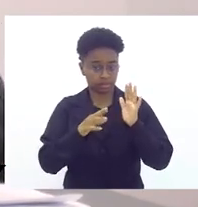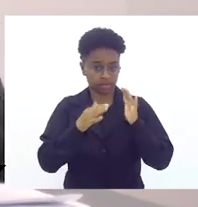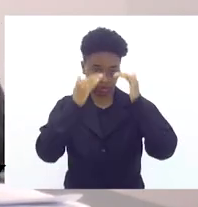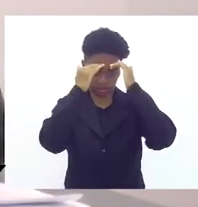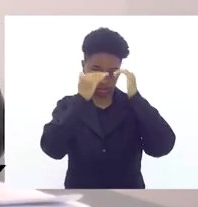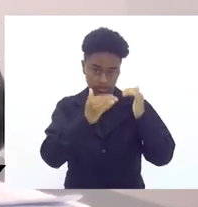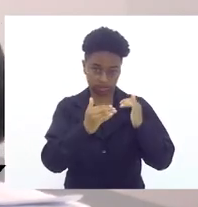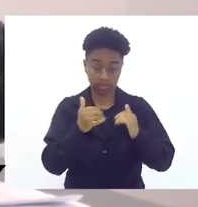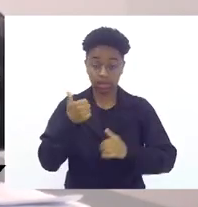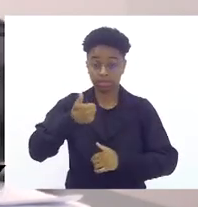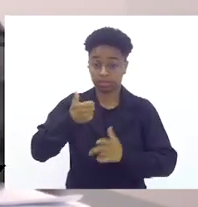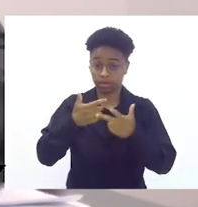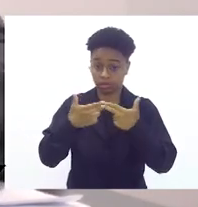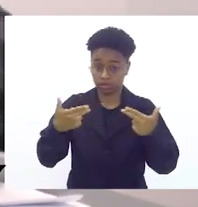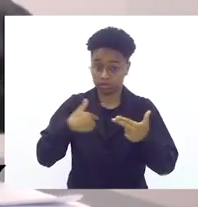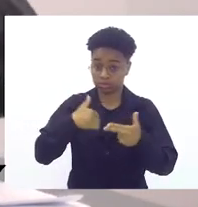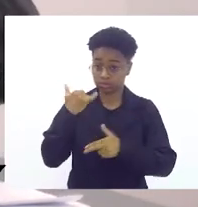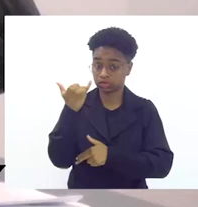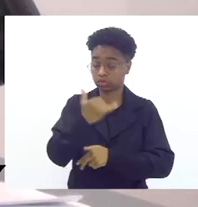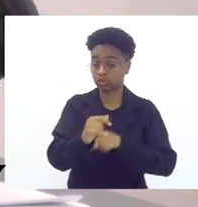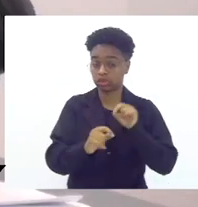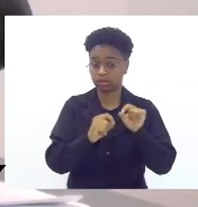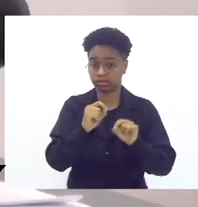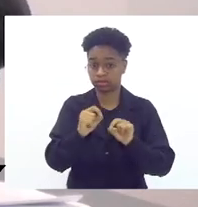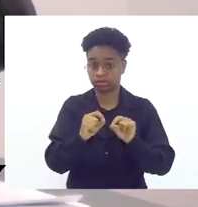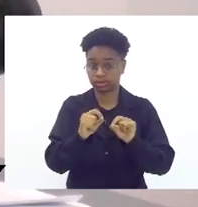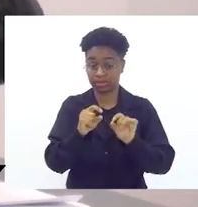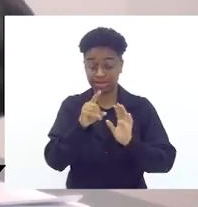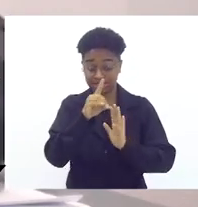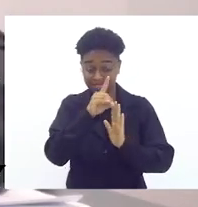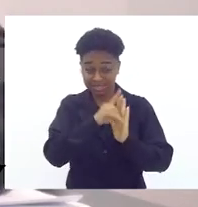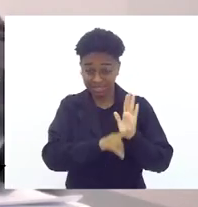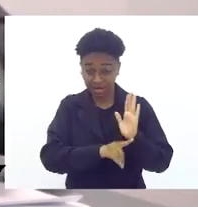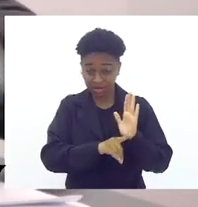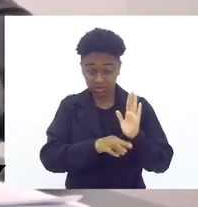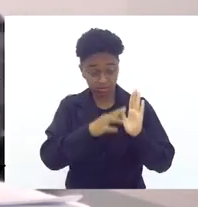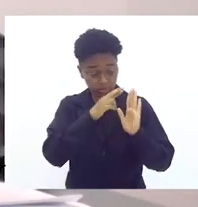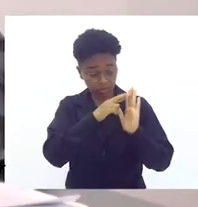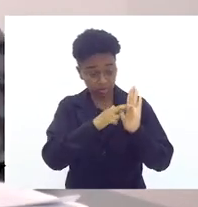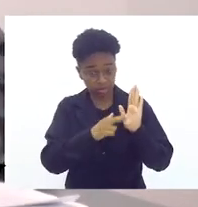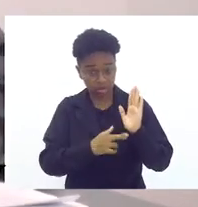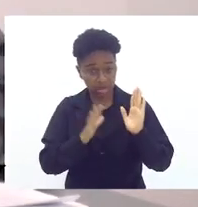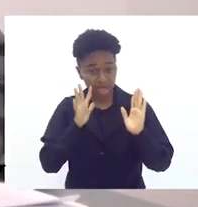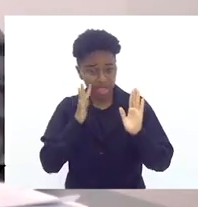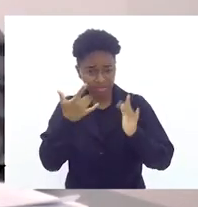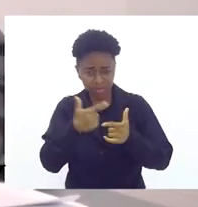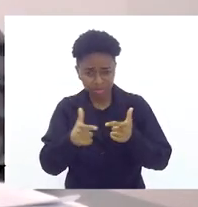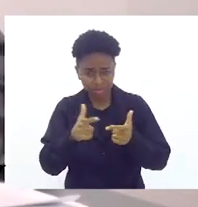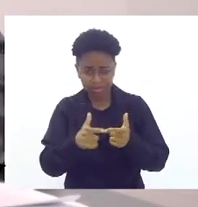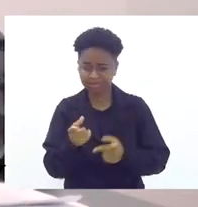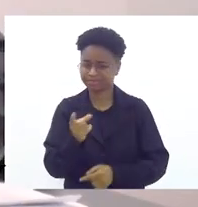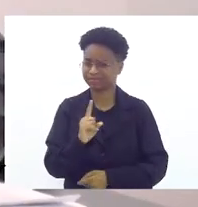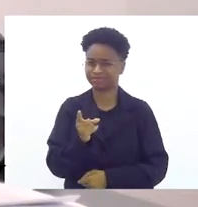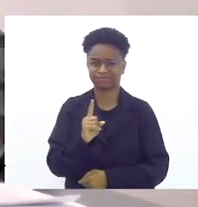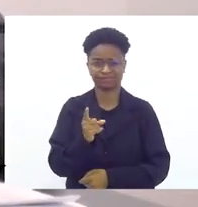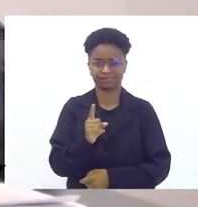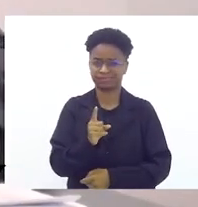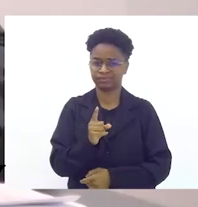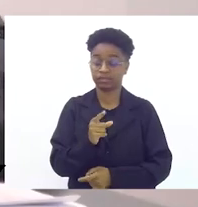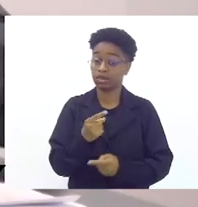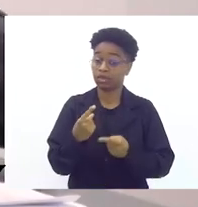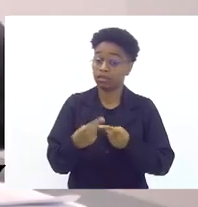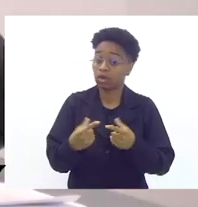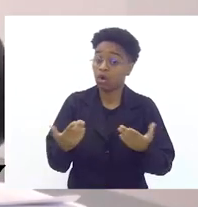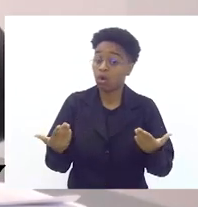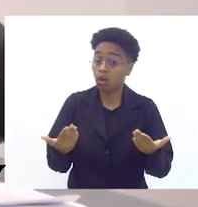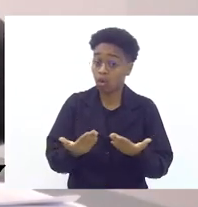para vocês é que o direito ou seja a norma não resolve esse problema porque hoje